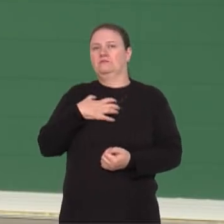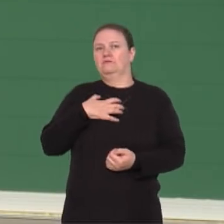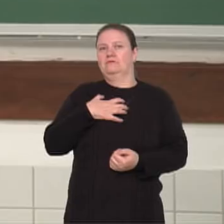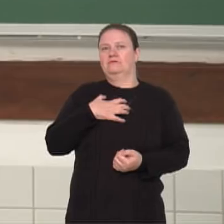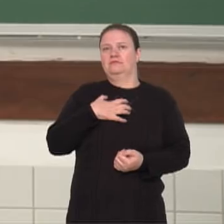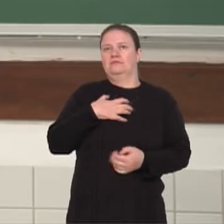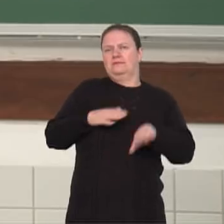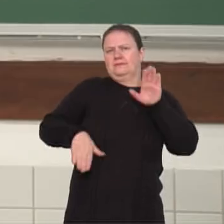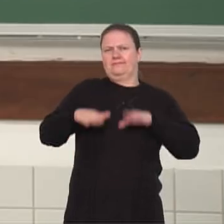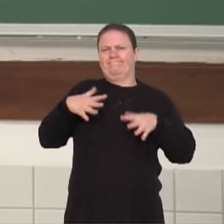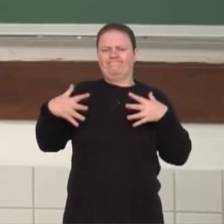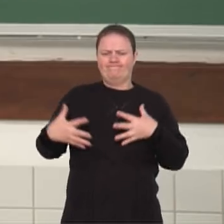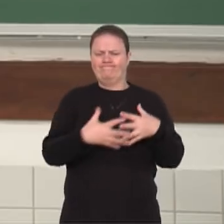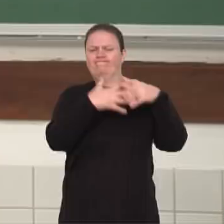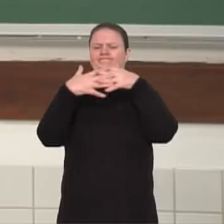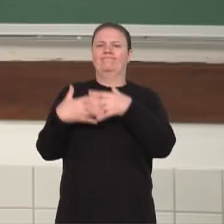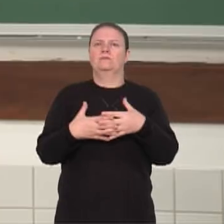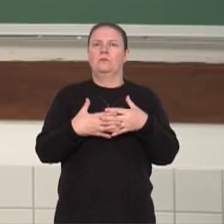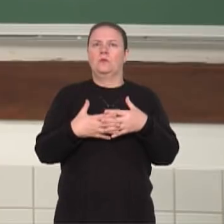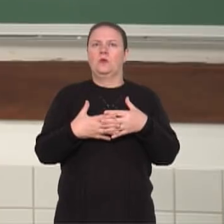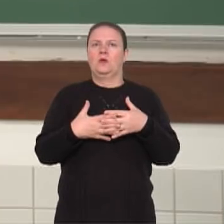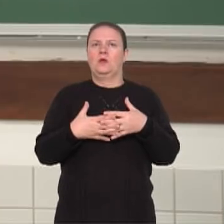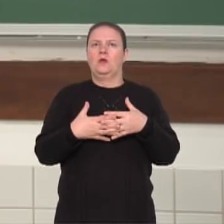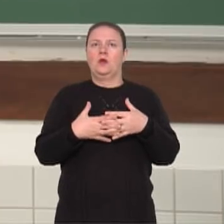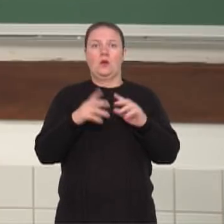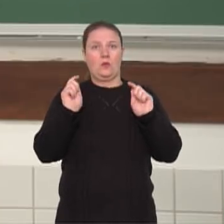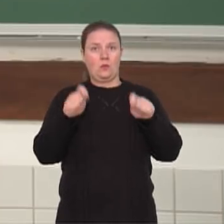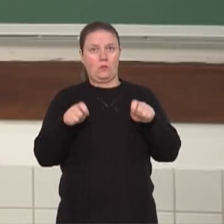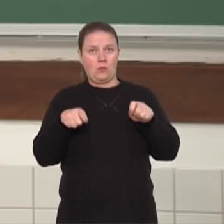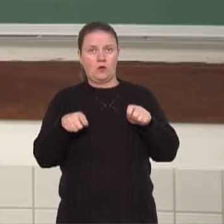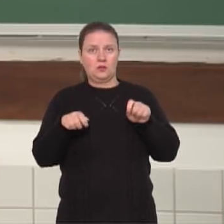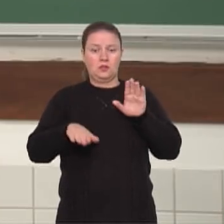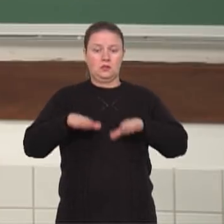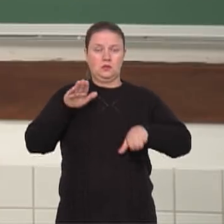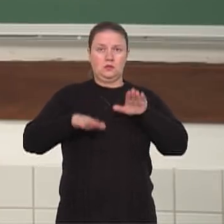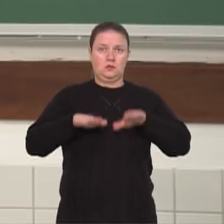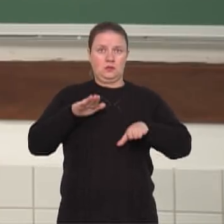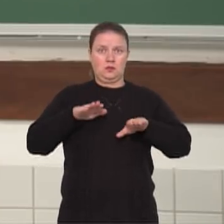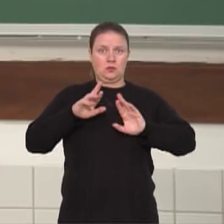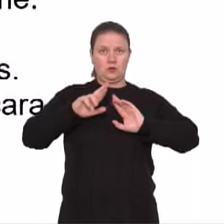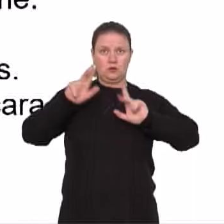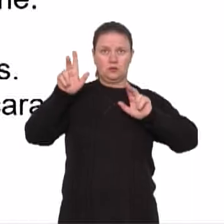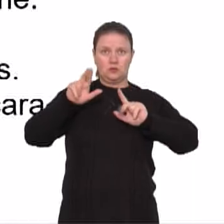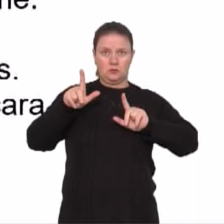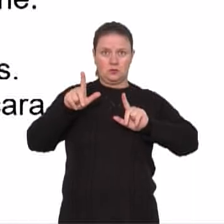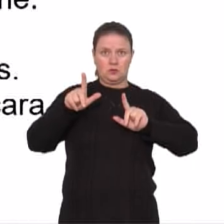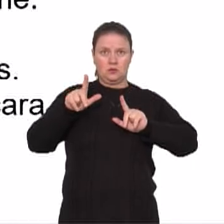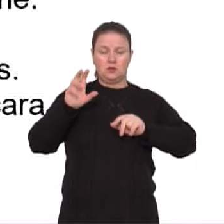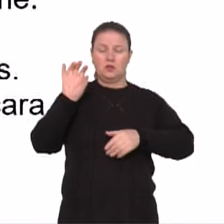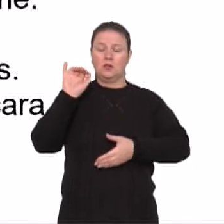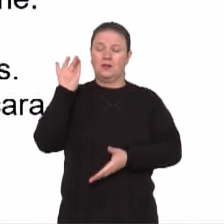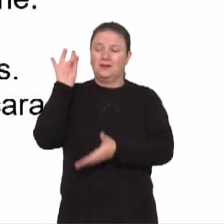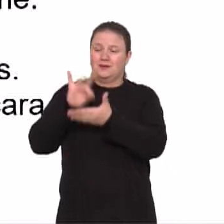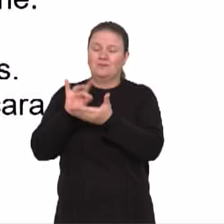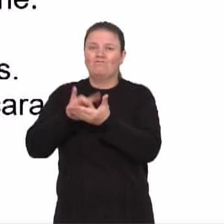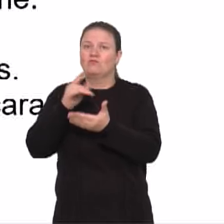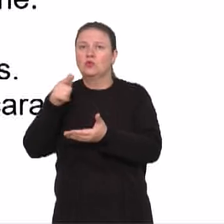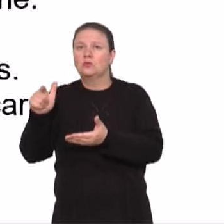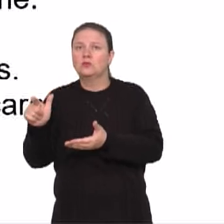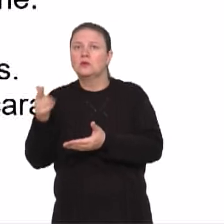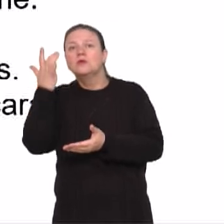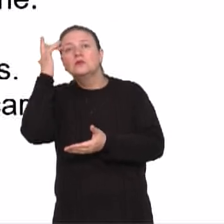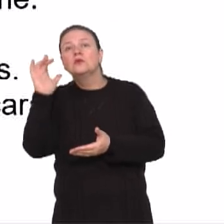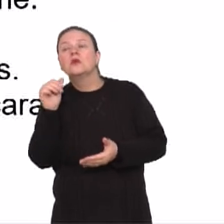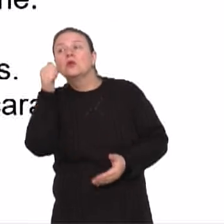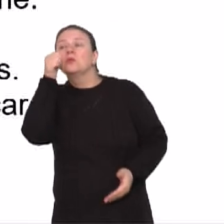comum confundir sujeito oculto com sujeito indeterminado. Vejam a diferença. No sujeito indeterminado, eu não sei se é ele